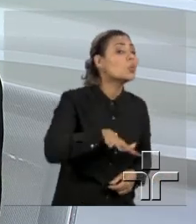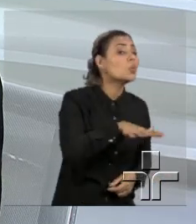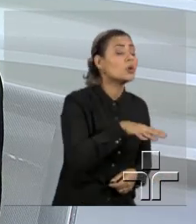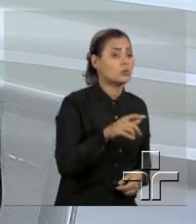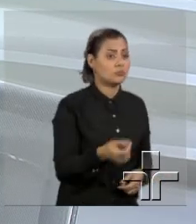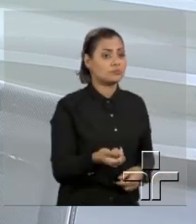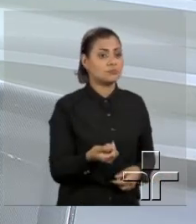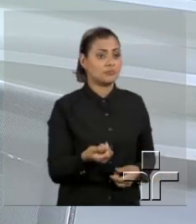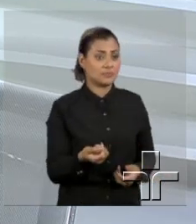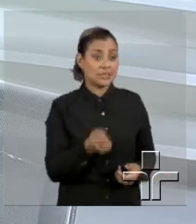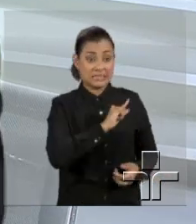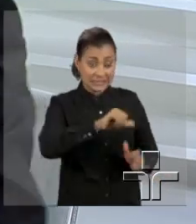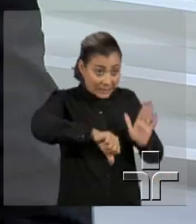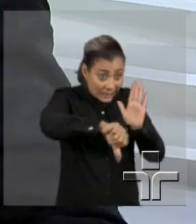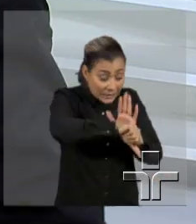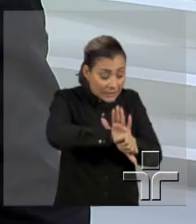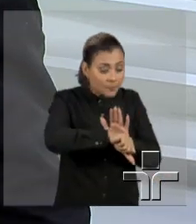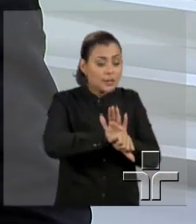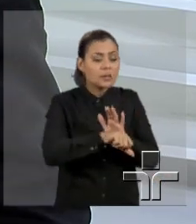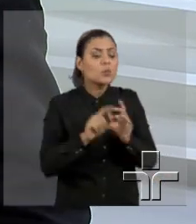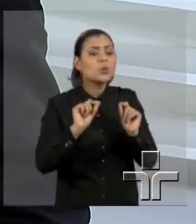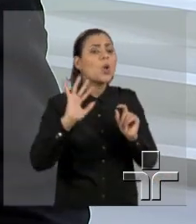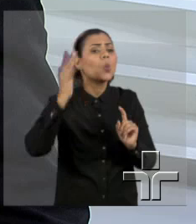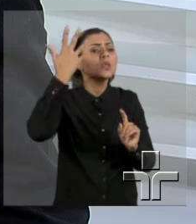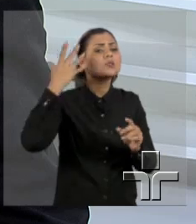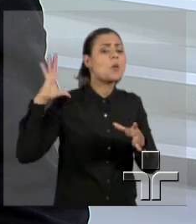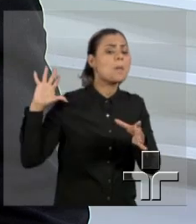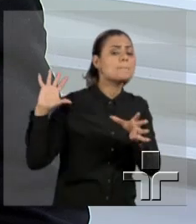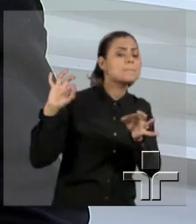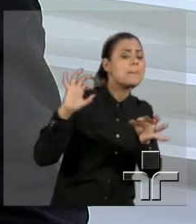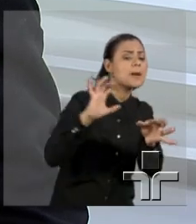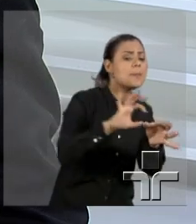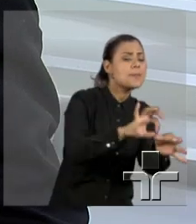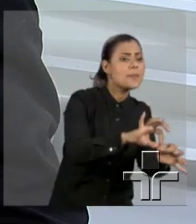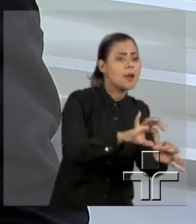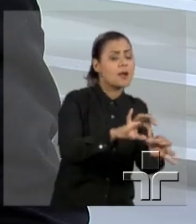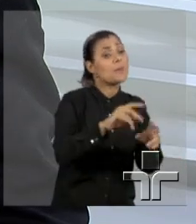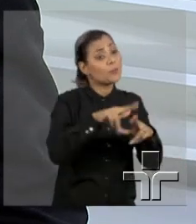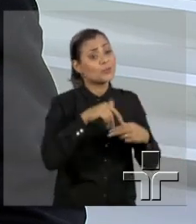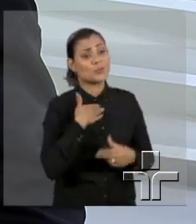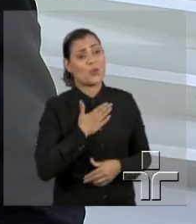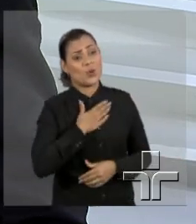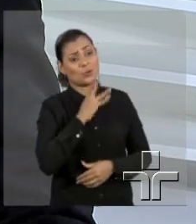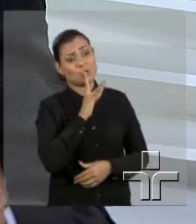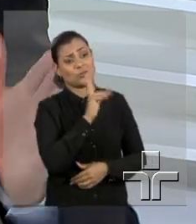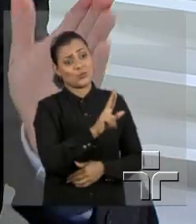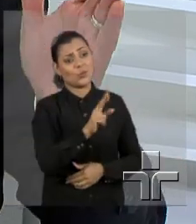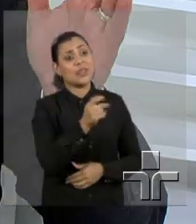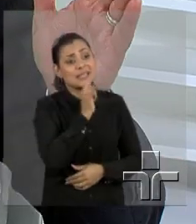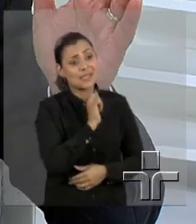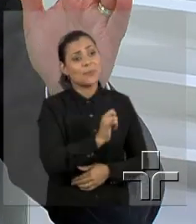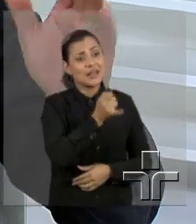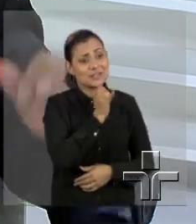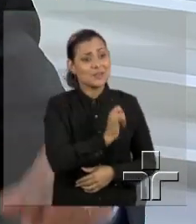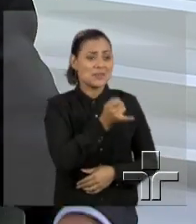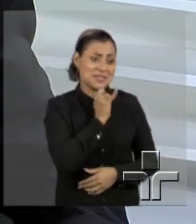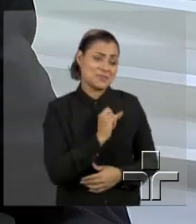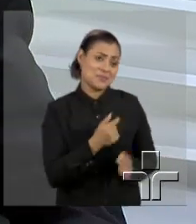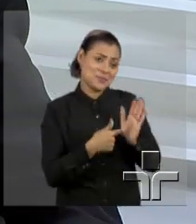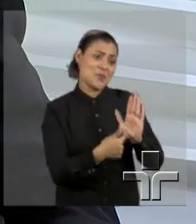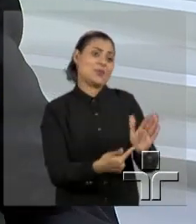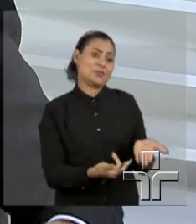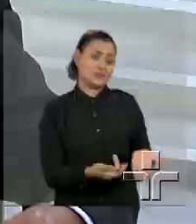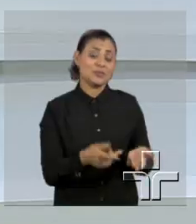supostamente delituoso e suas circunstâncias. É por isso que eu gosto de responder em tese. Respondi a você também em tese,